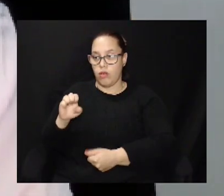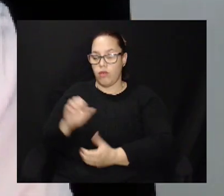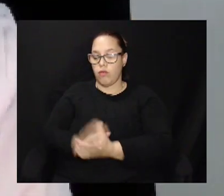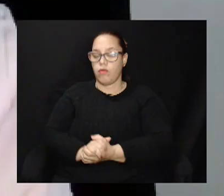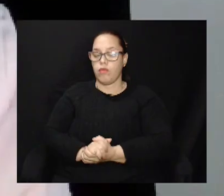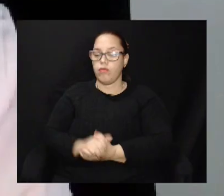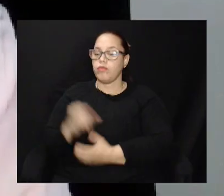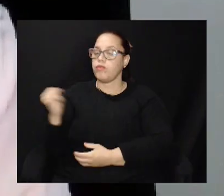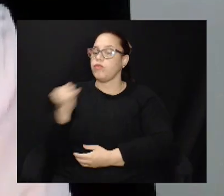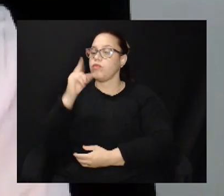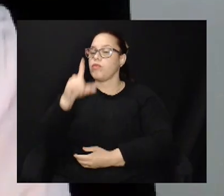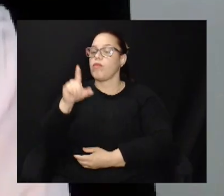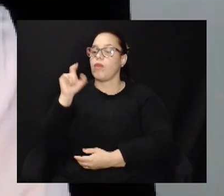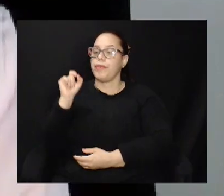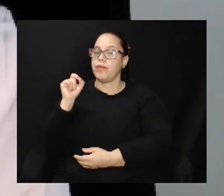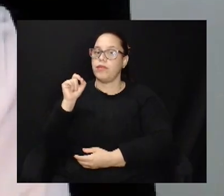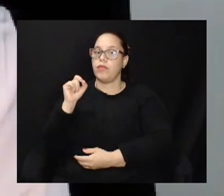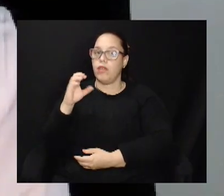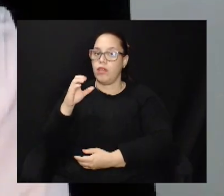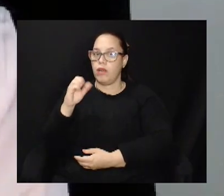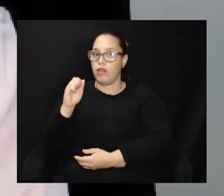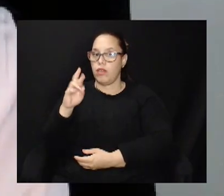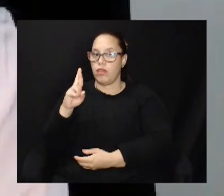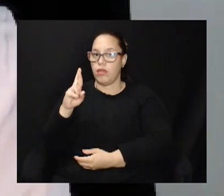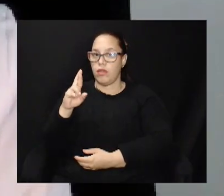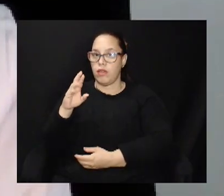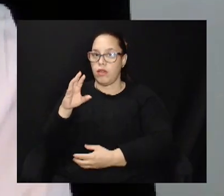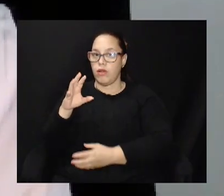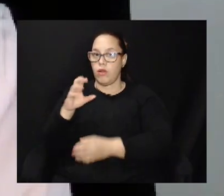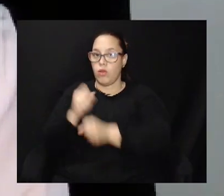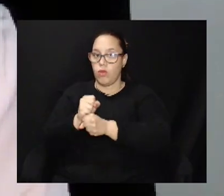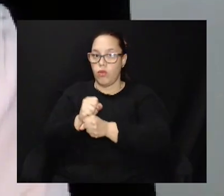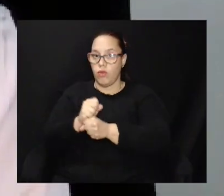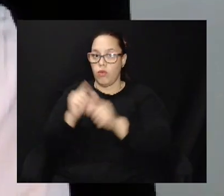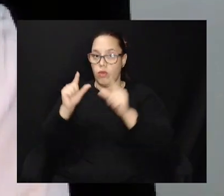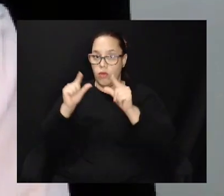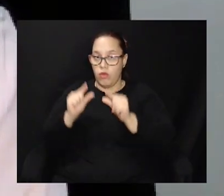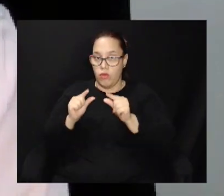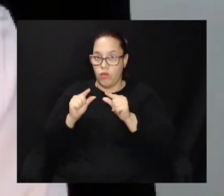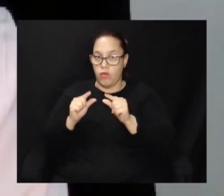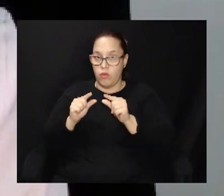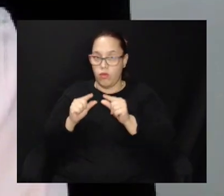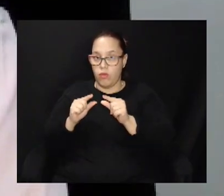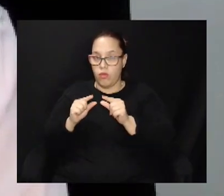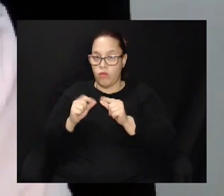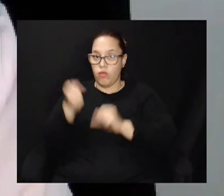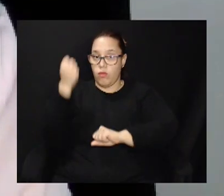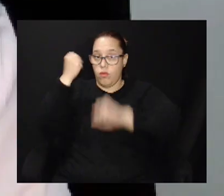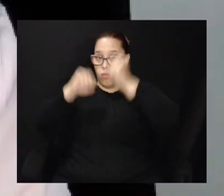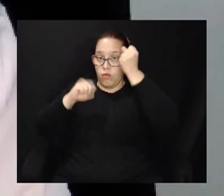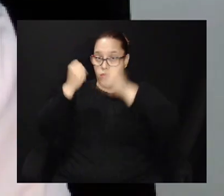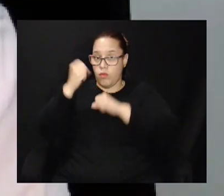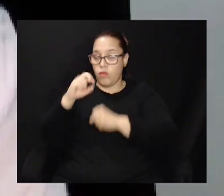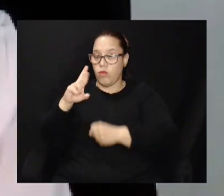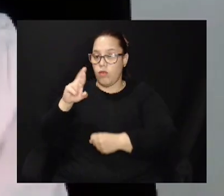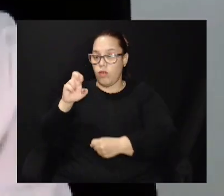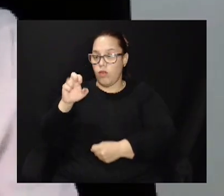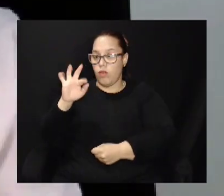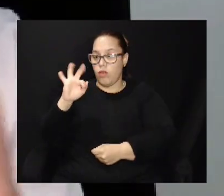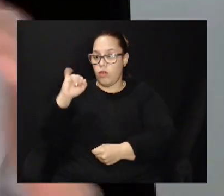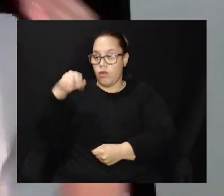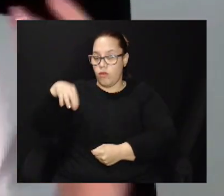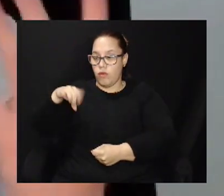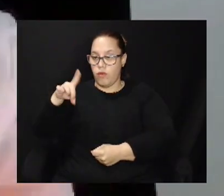escolhermos carboidratos que a gente chama de complexos, então que tem menos, que passa menos pela indústria, que são menos refinados, enfim, que dão menos